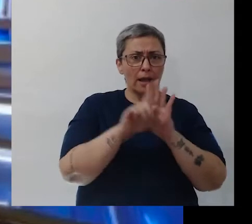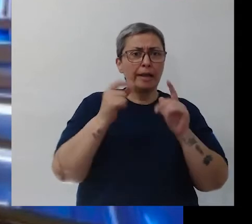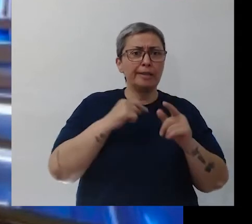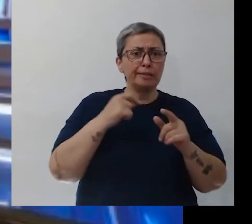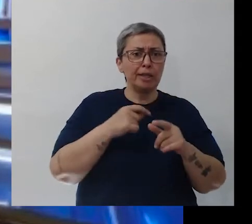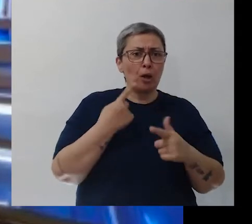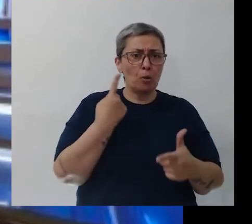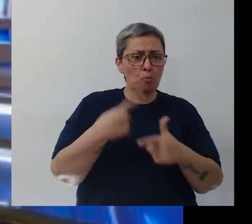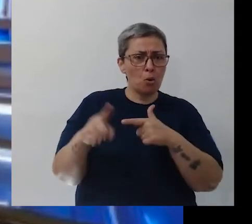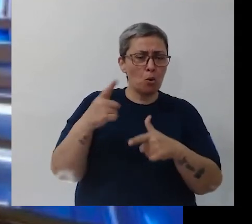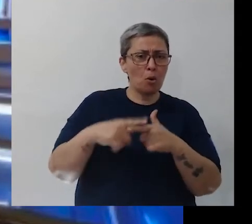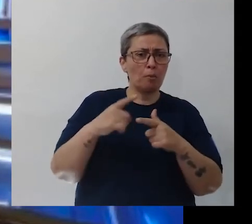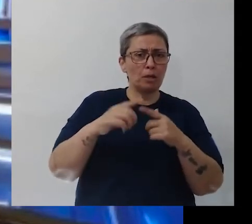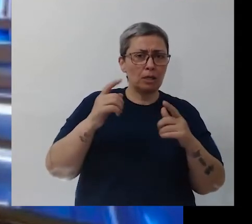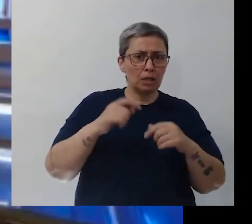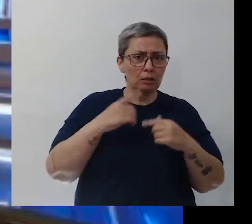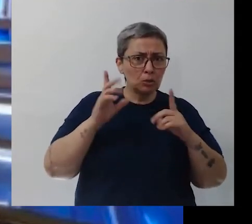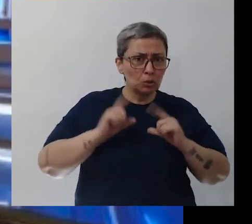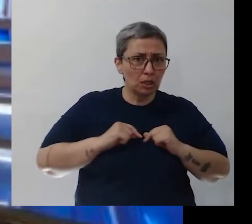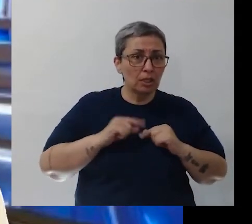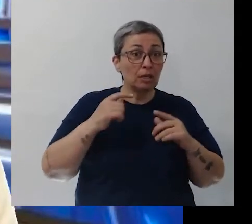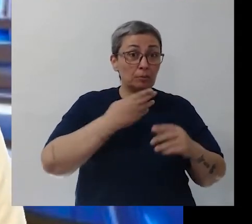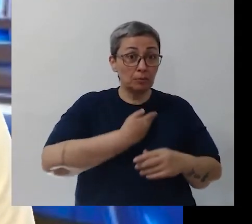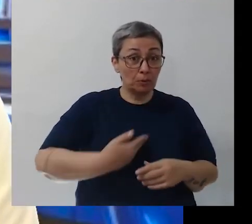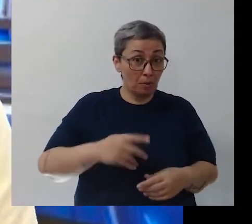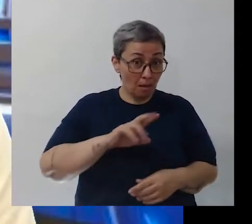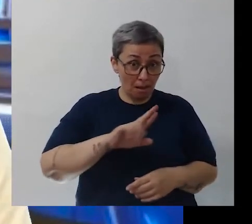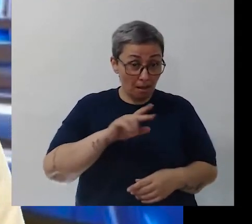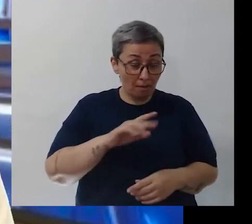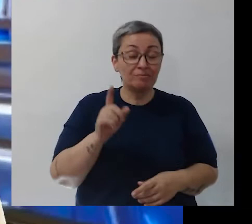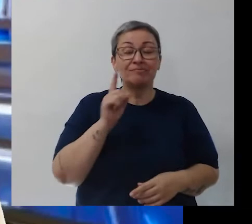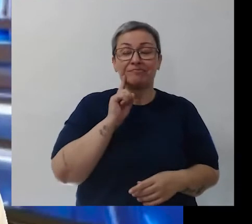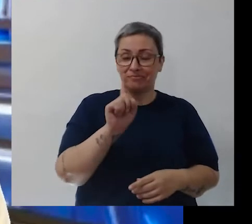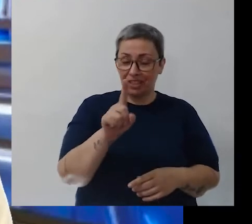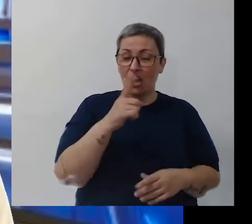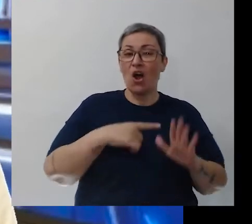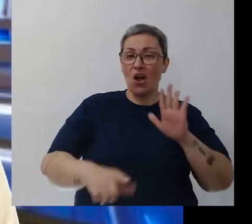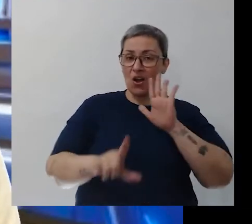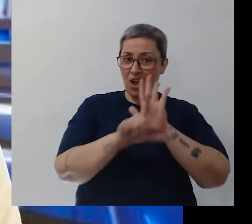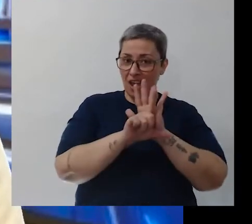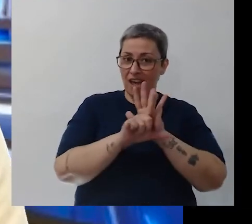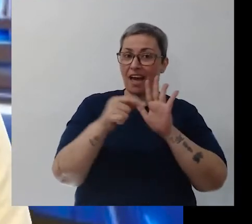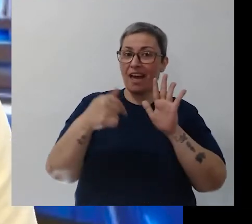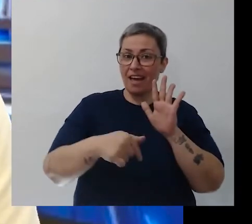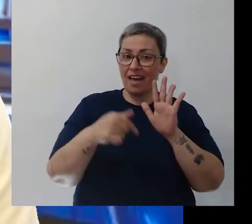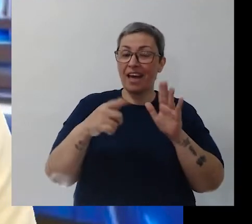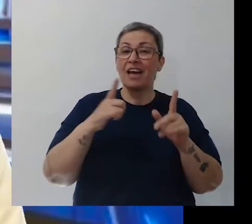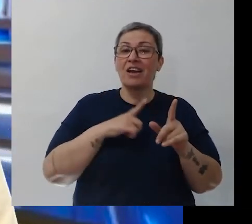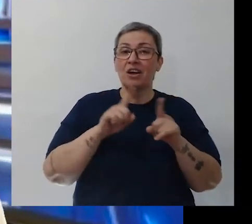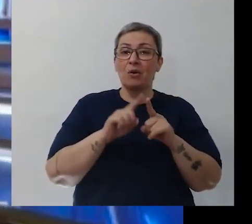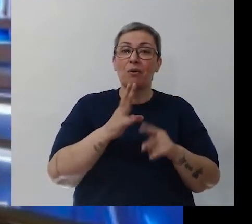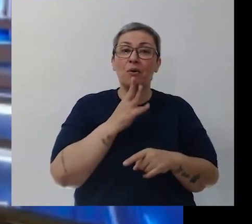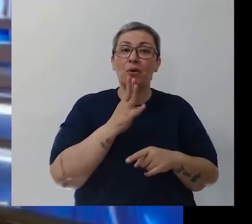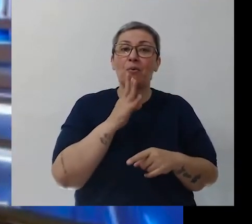sossego público? Não? Então vejam, esta lei, ela é